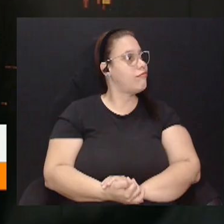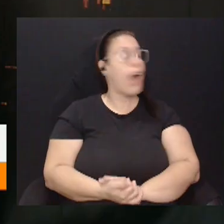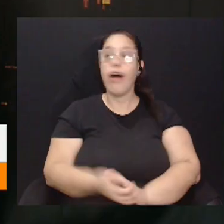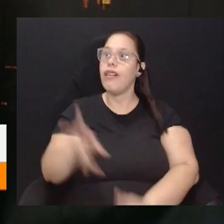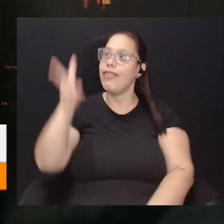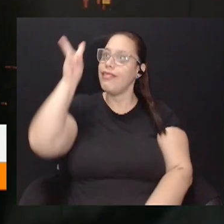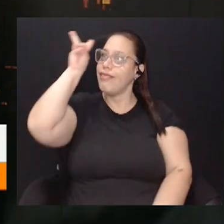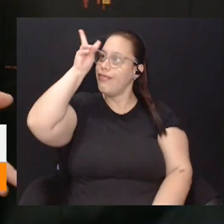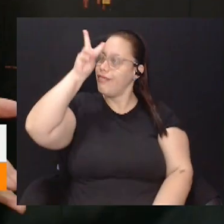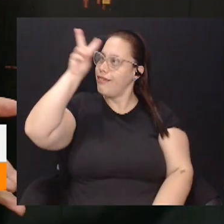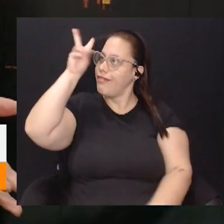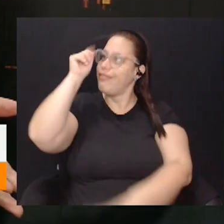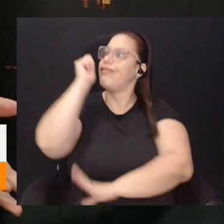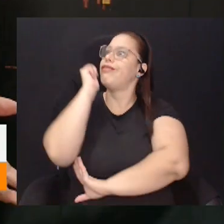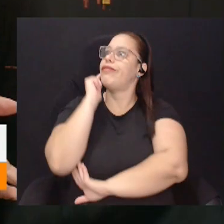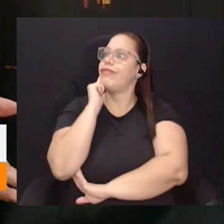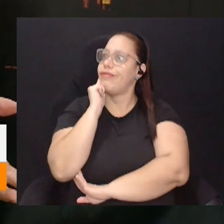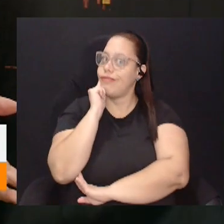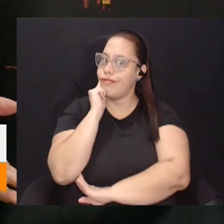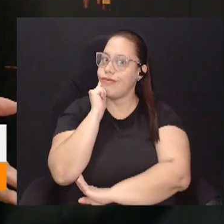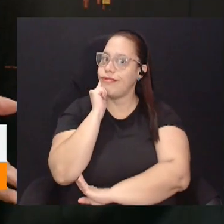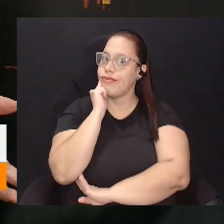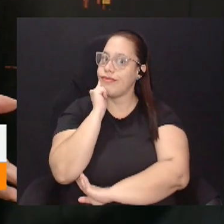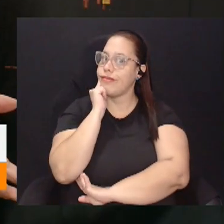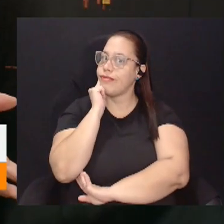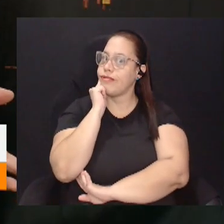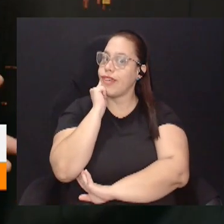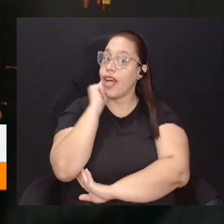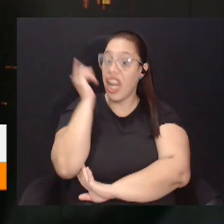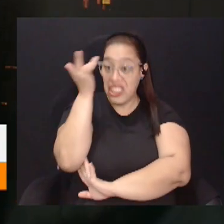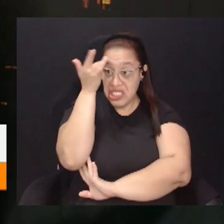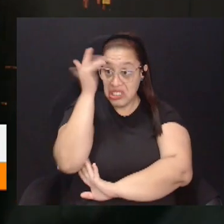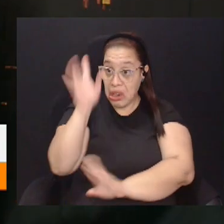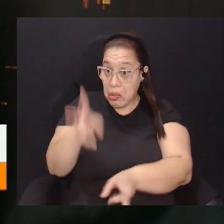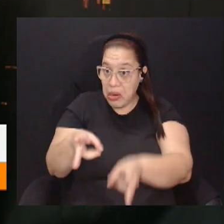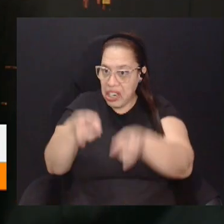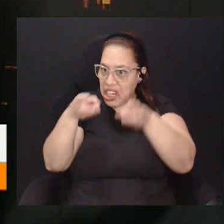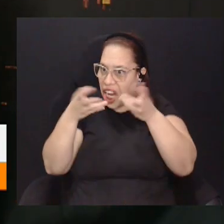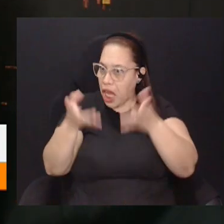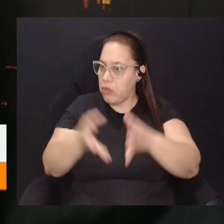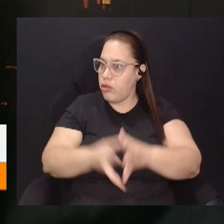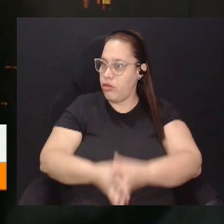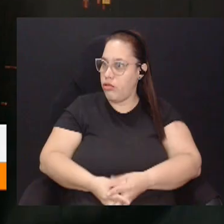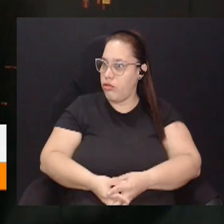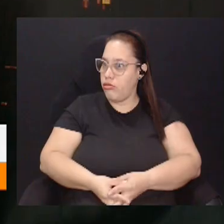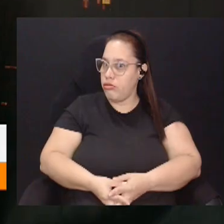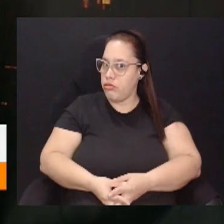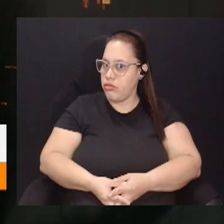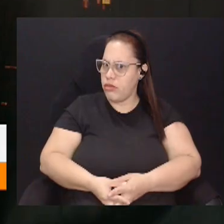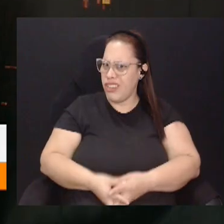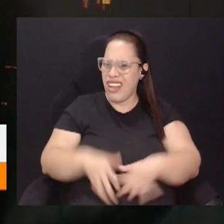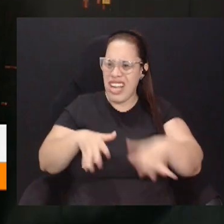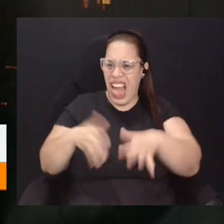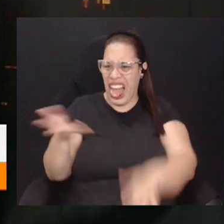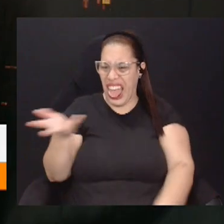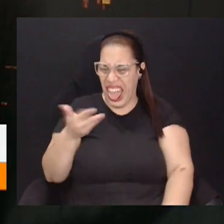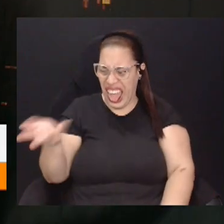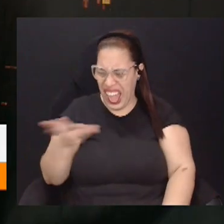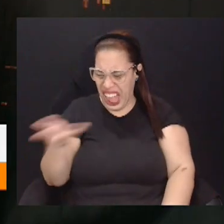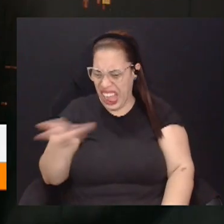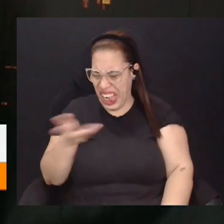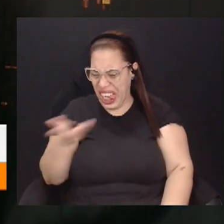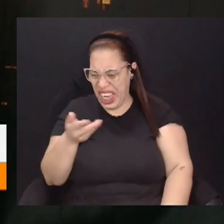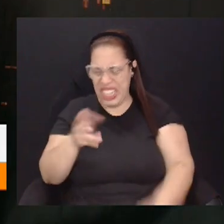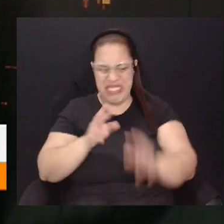a história e que às vezes a gente não se dá conta, né? A gente vai nesse mundo acelerado, nessa tecnologia